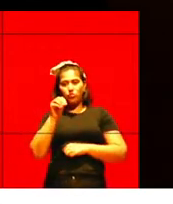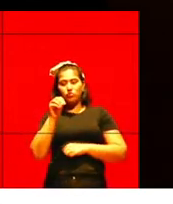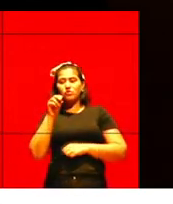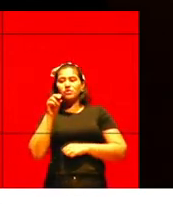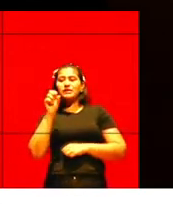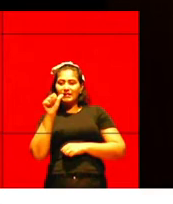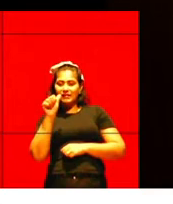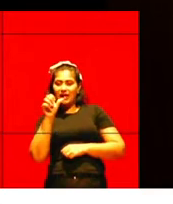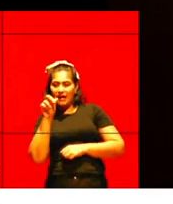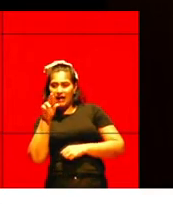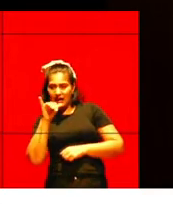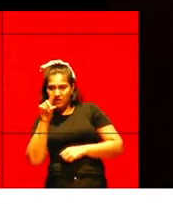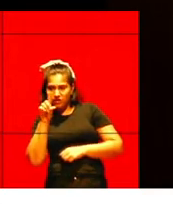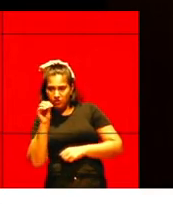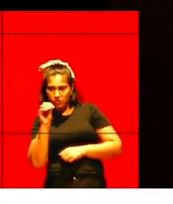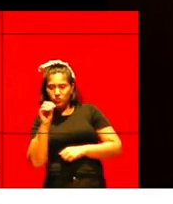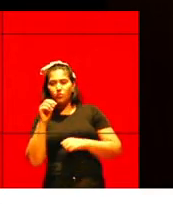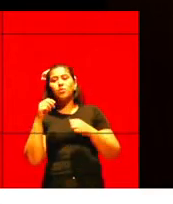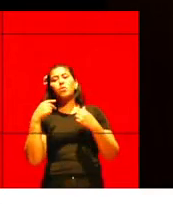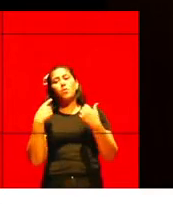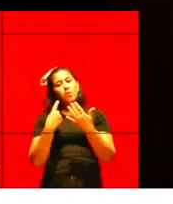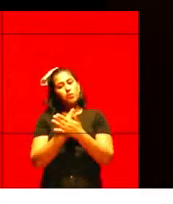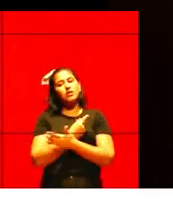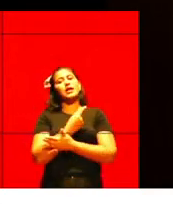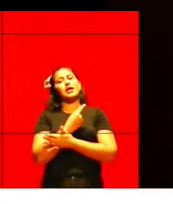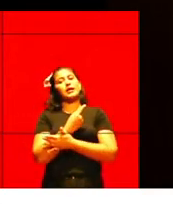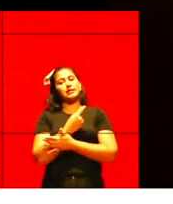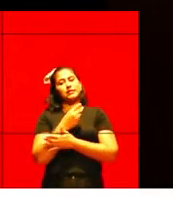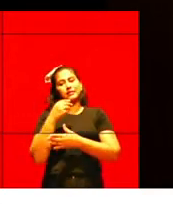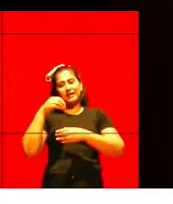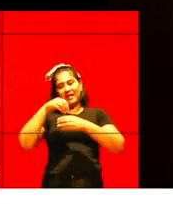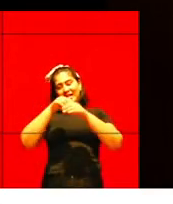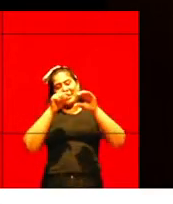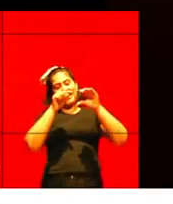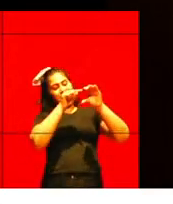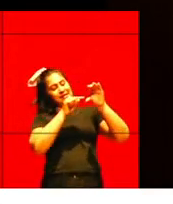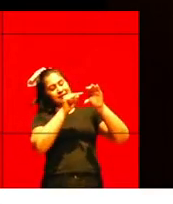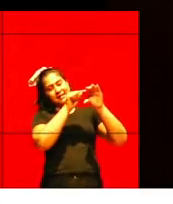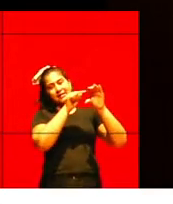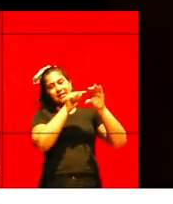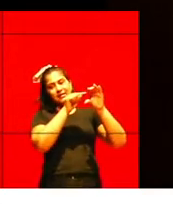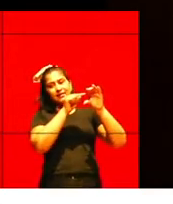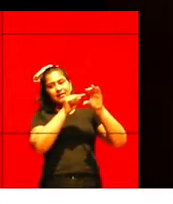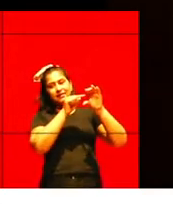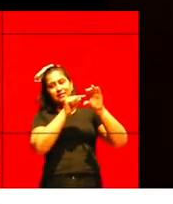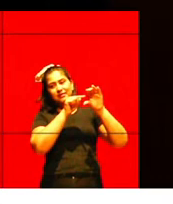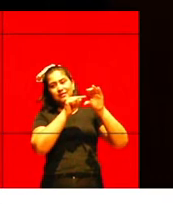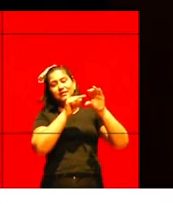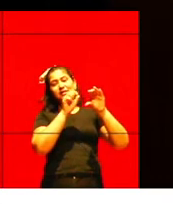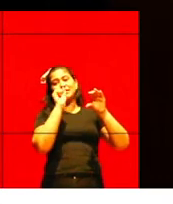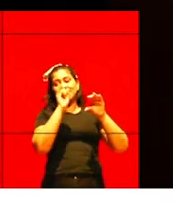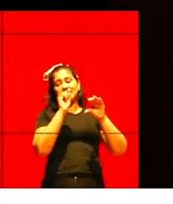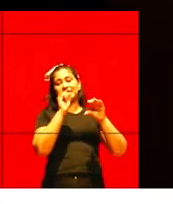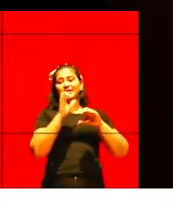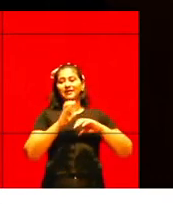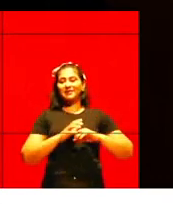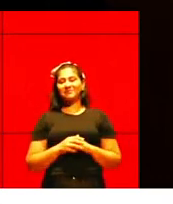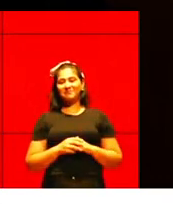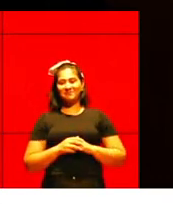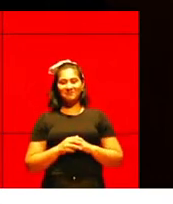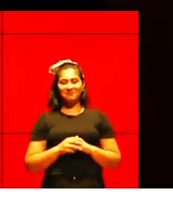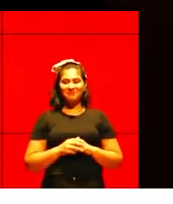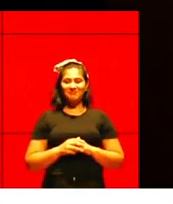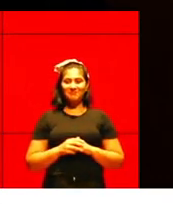a tendência é que a água entre dentro da célula. Ou, se eu tenho uma grande quantidade de